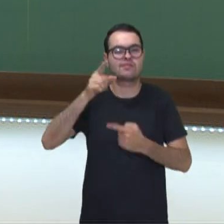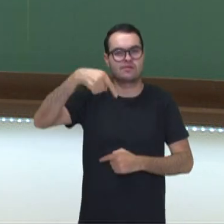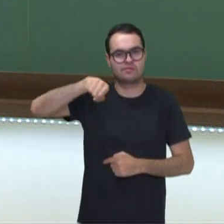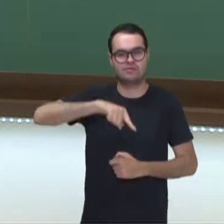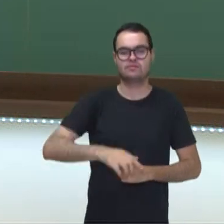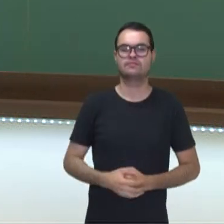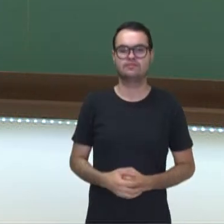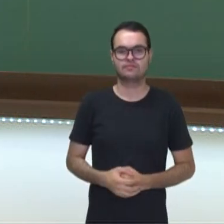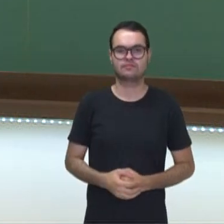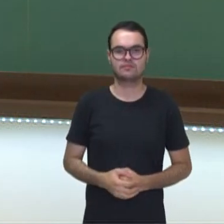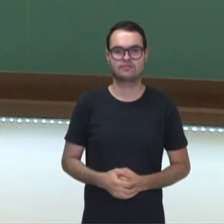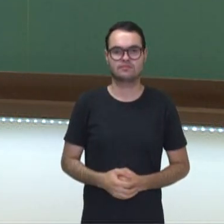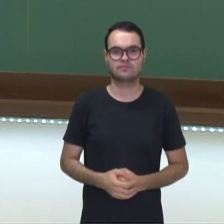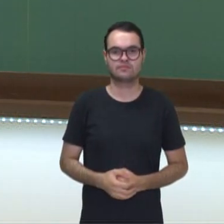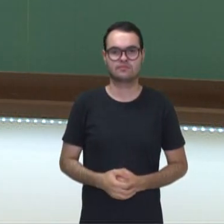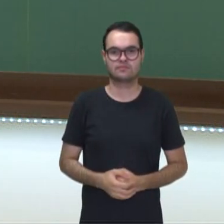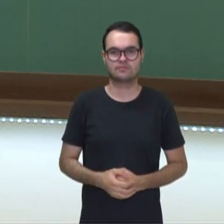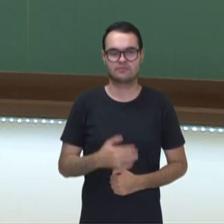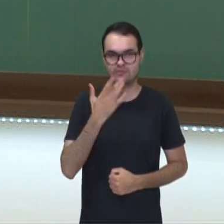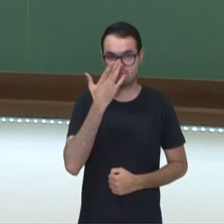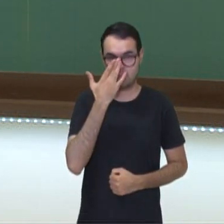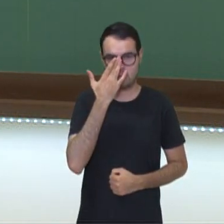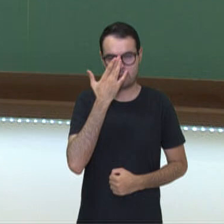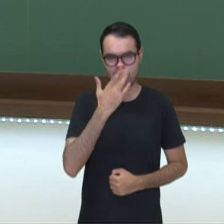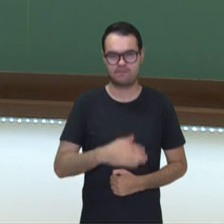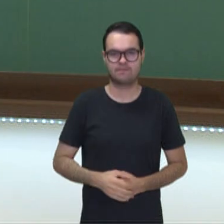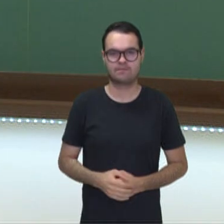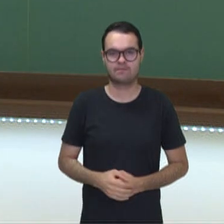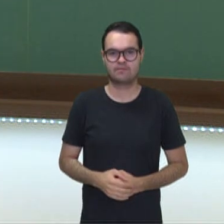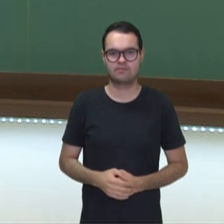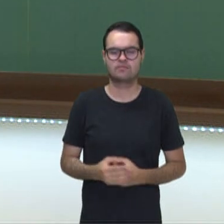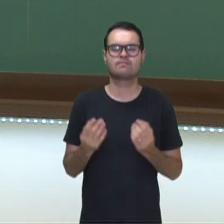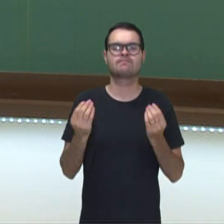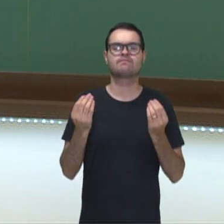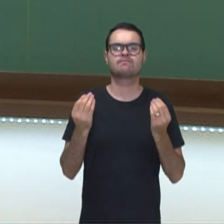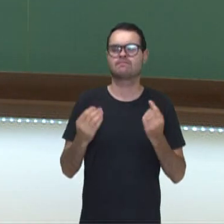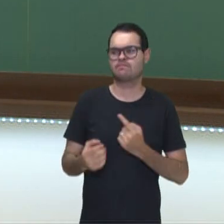vocês. Então, a que se deve isso?